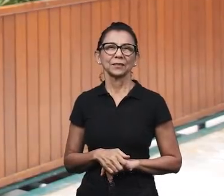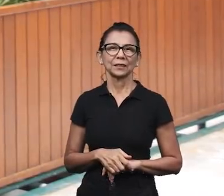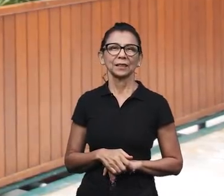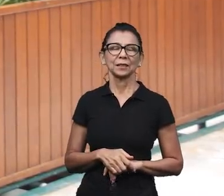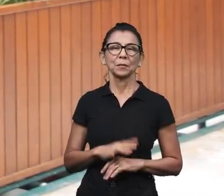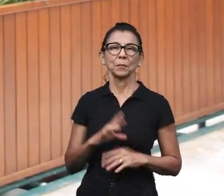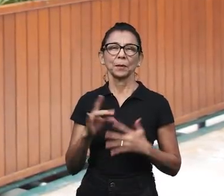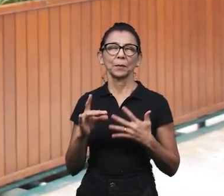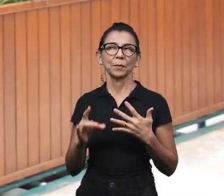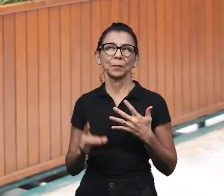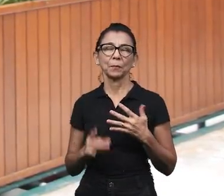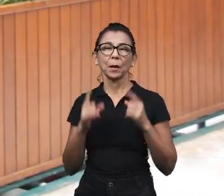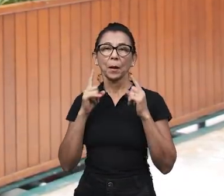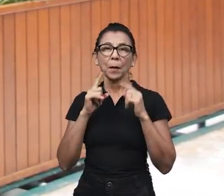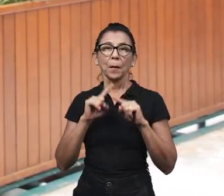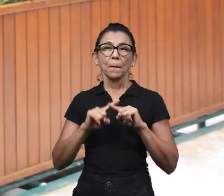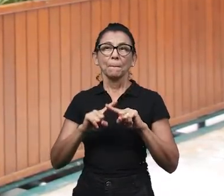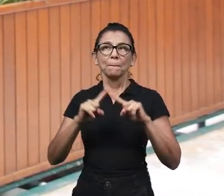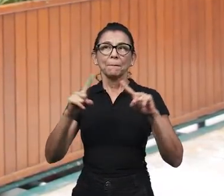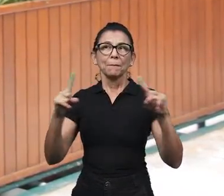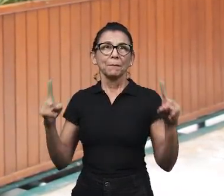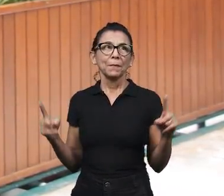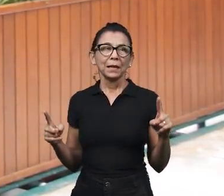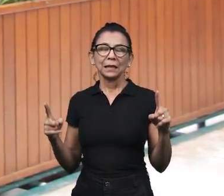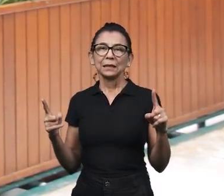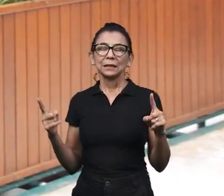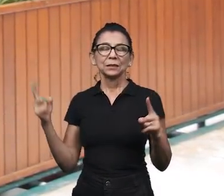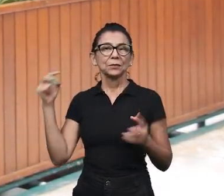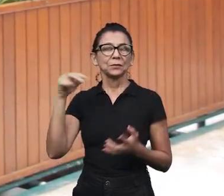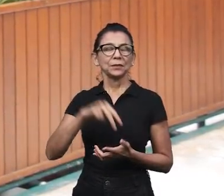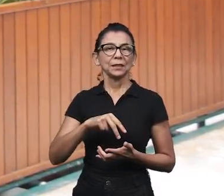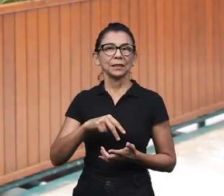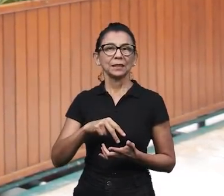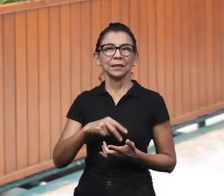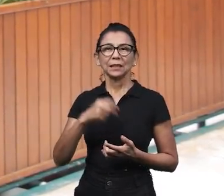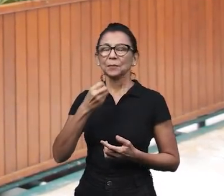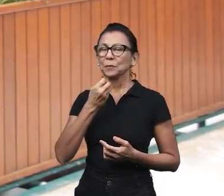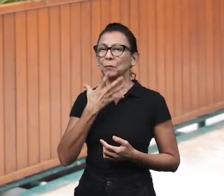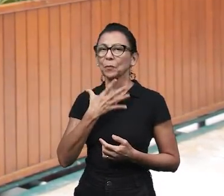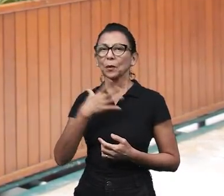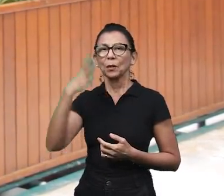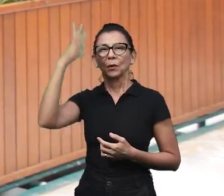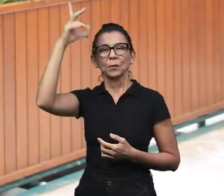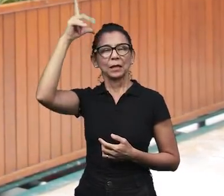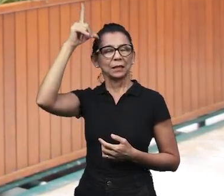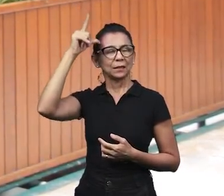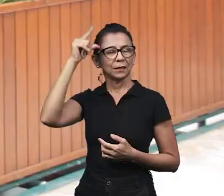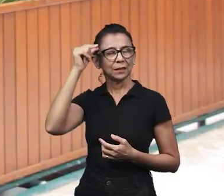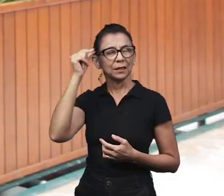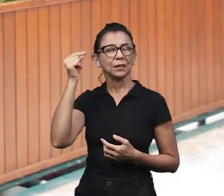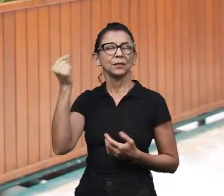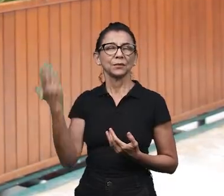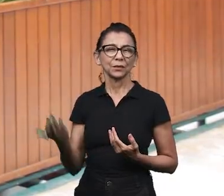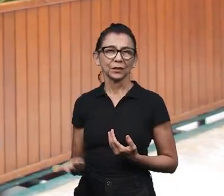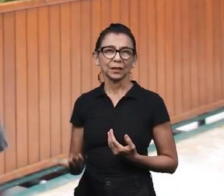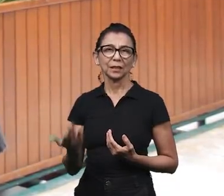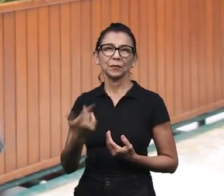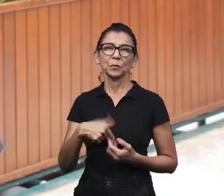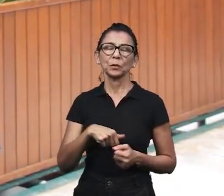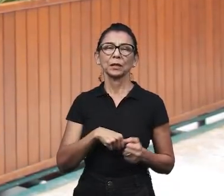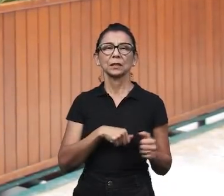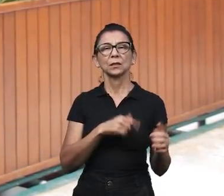cá é um alívio do estresse do dia a dia, quando a gente está no trabalho, estudando. Não que aqui não tenha